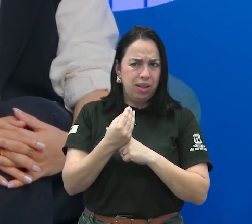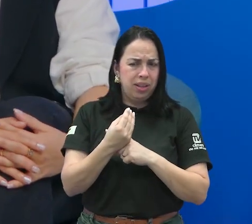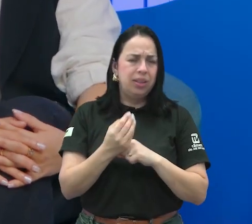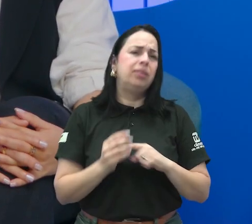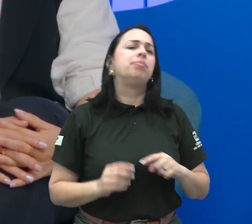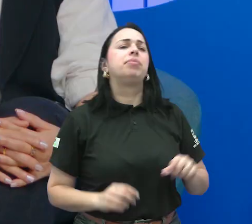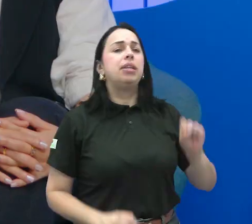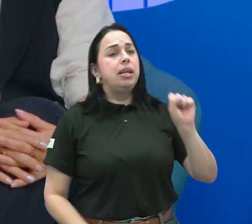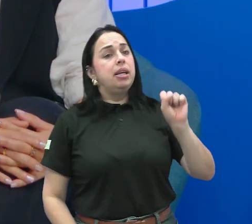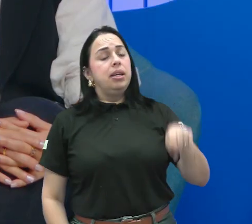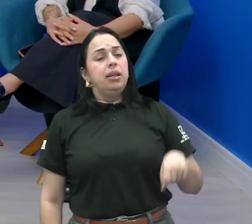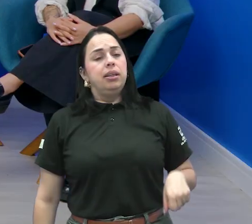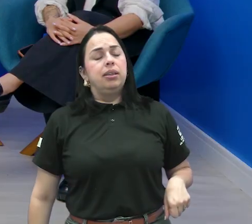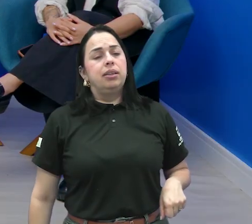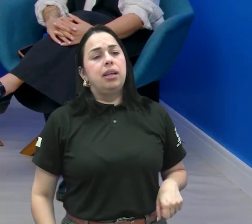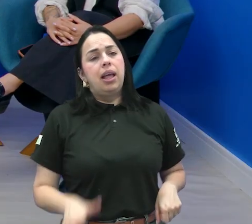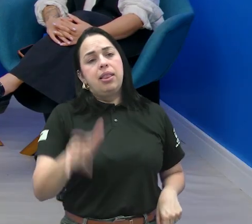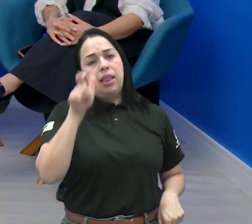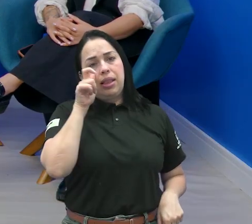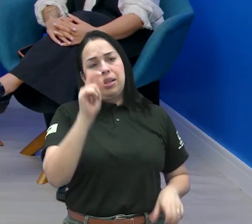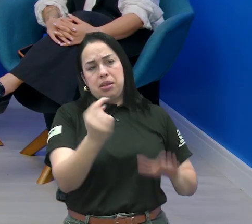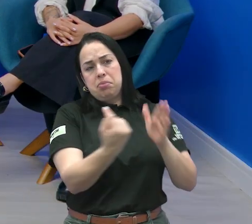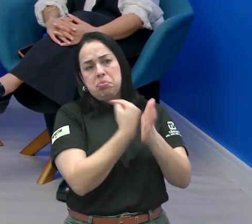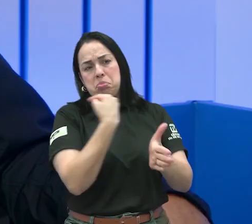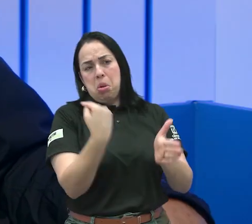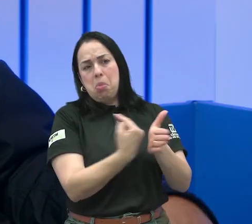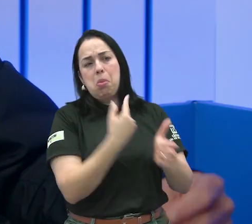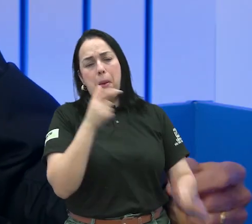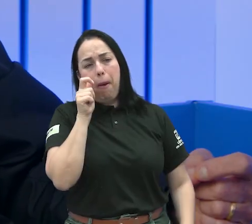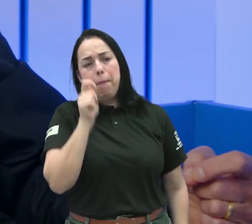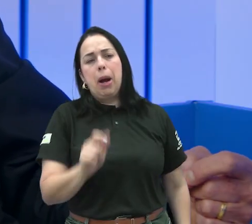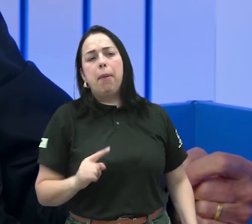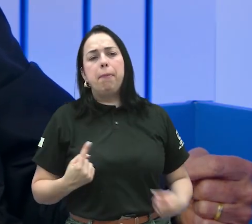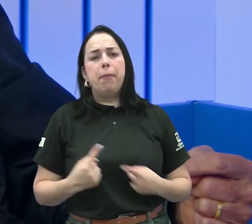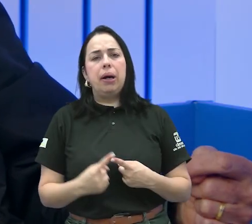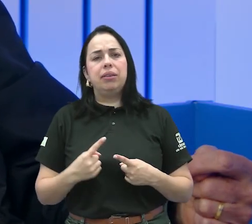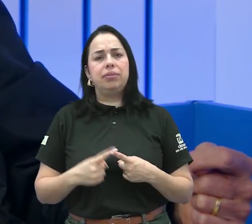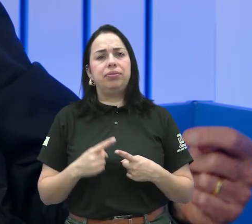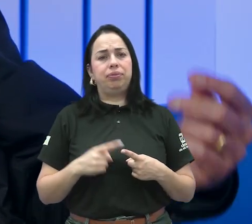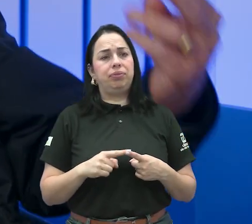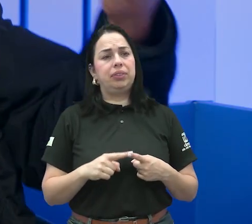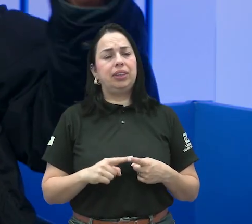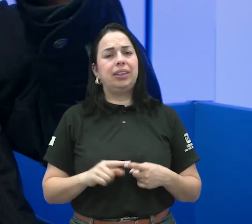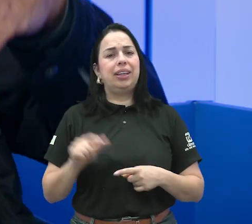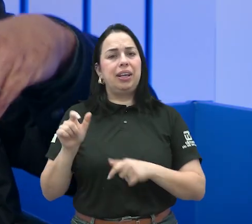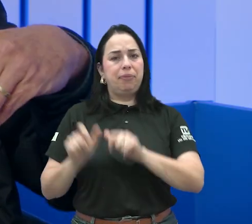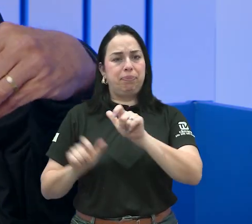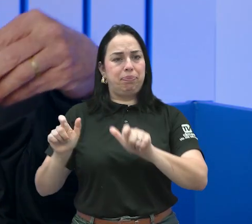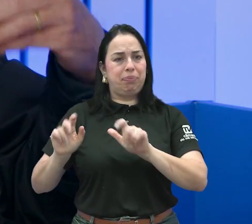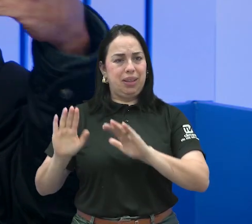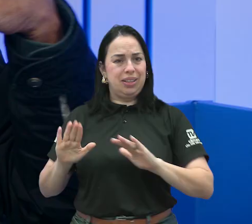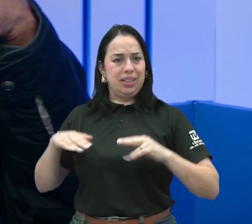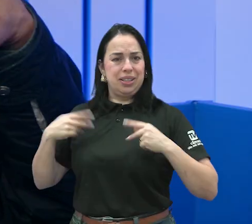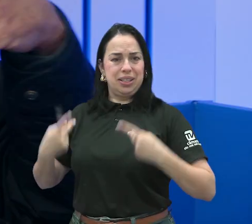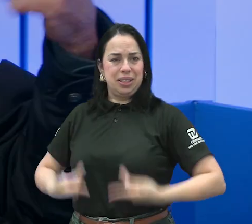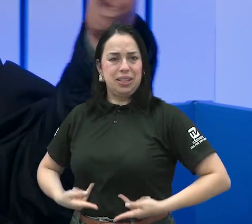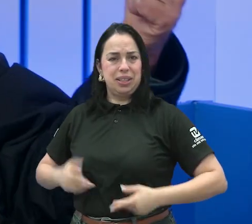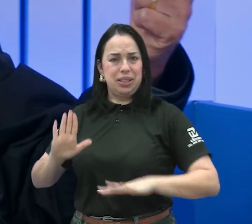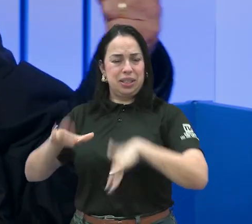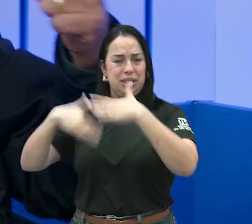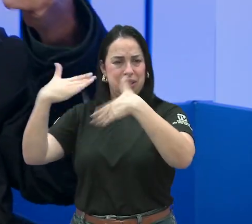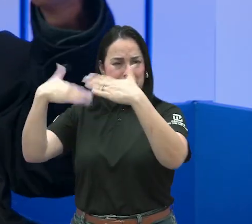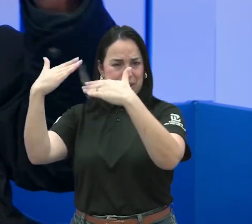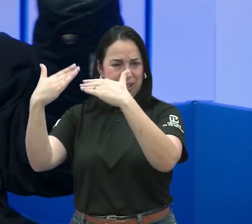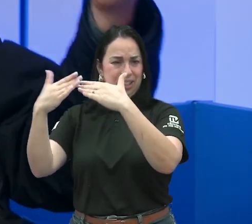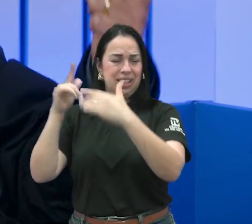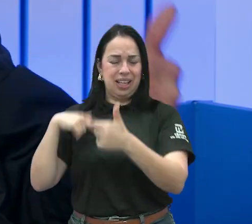justamente como um produto? Sim, eu acho que é interessante sua pergunta, porque o desenvolvimento humano está muito ligado, além da